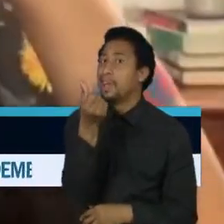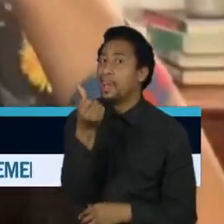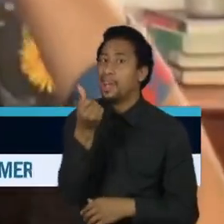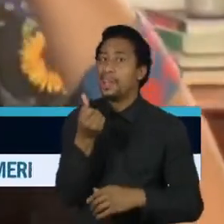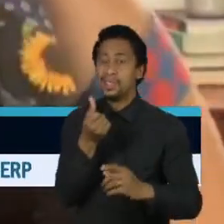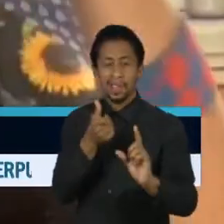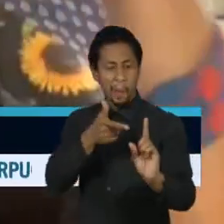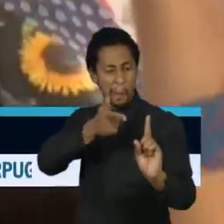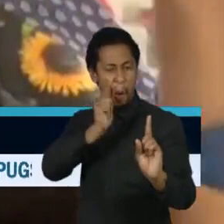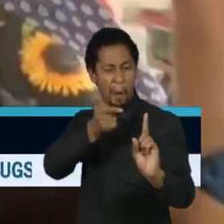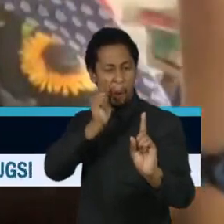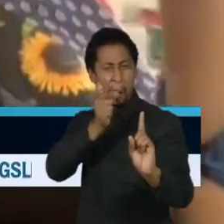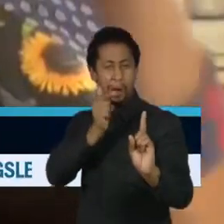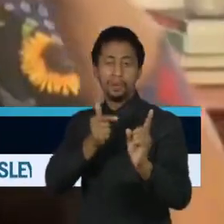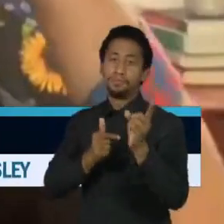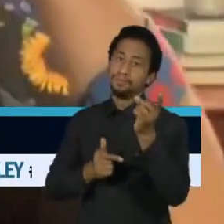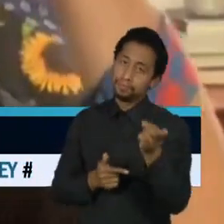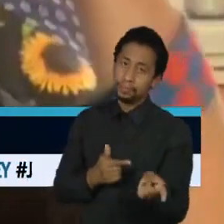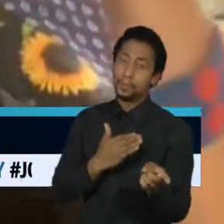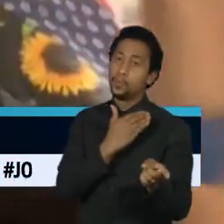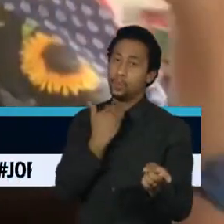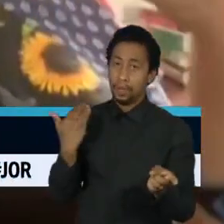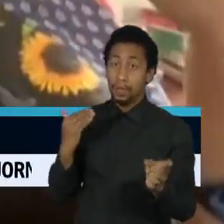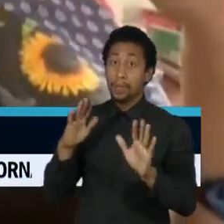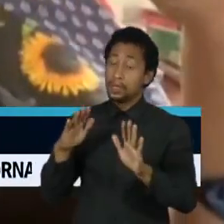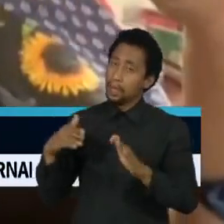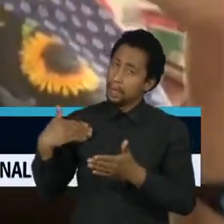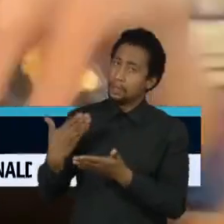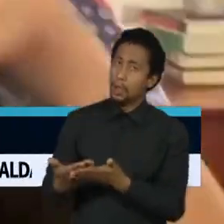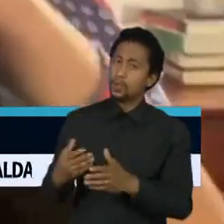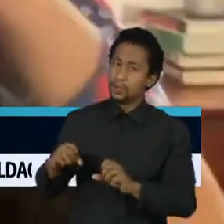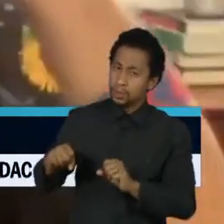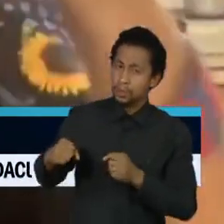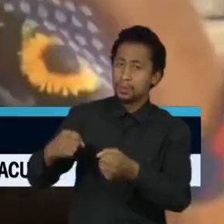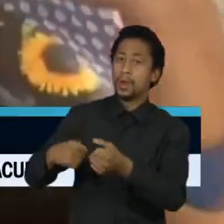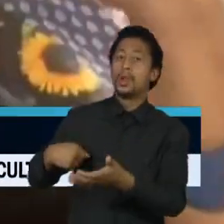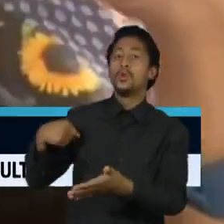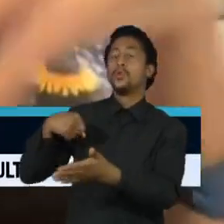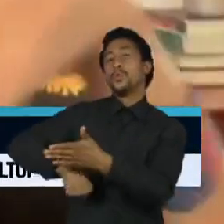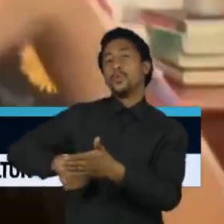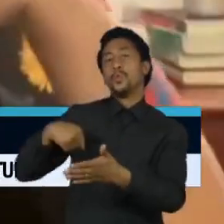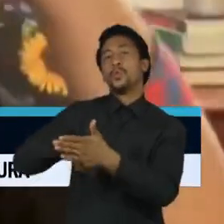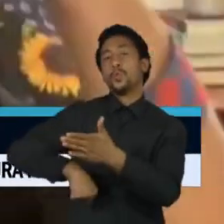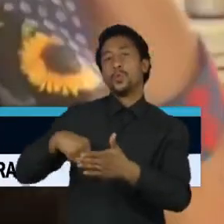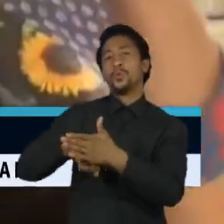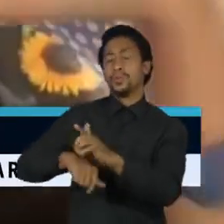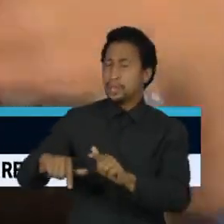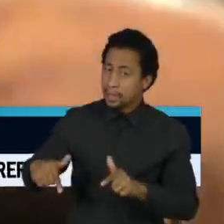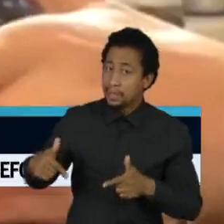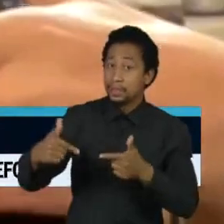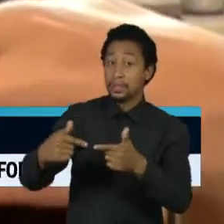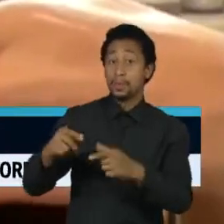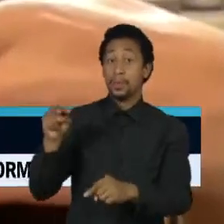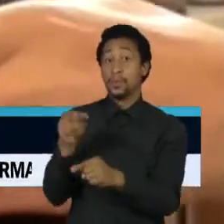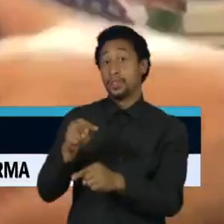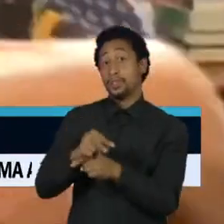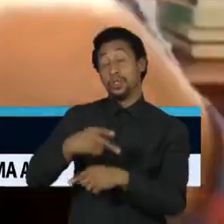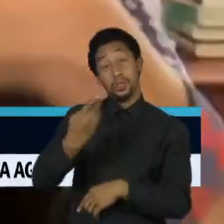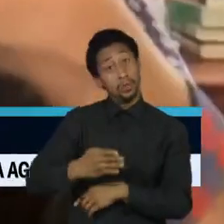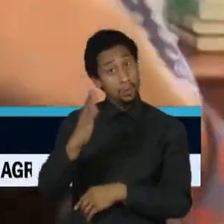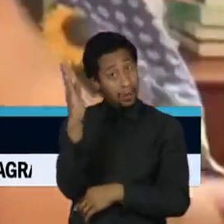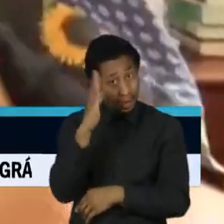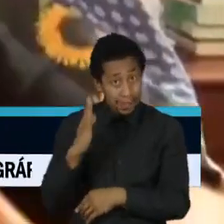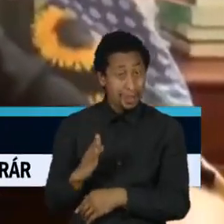floresta, ou seja, lutam em nome de todos nós, lutam pela vida de todos nós, não só nós brasileiros, mas de todas as pessoas que vivem nesse